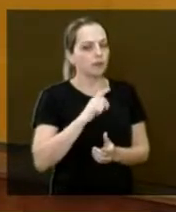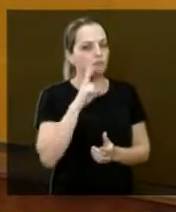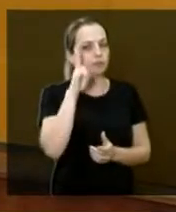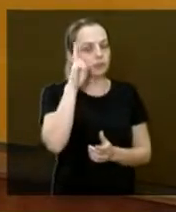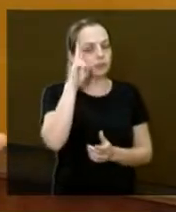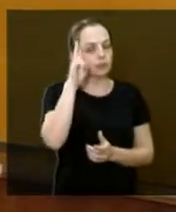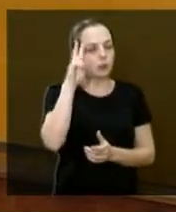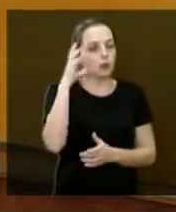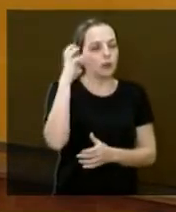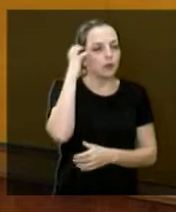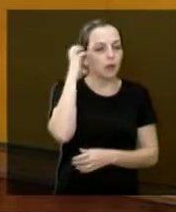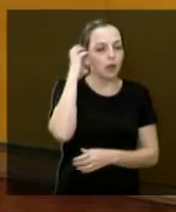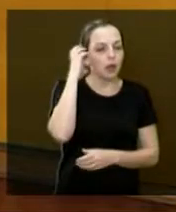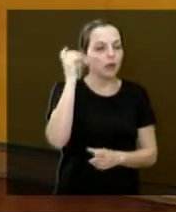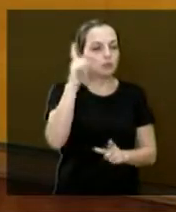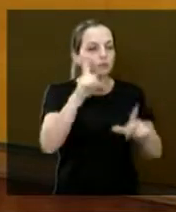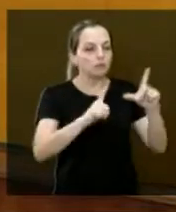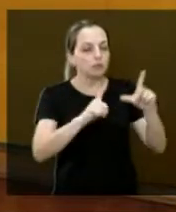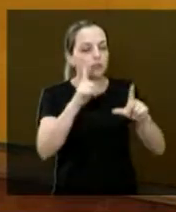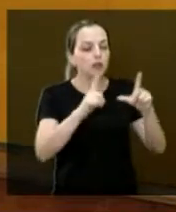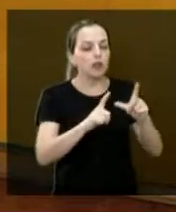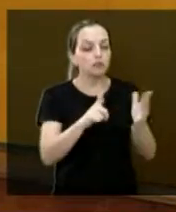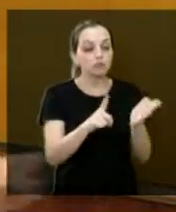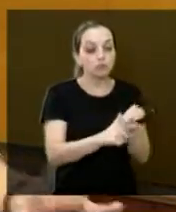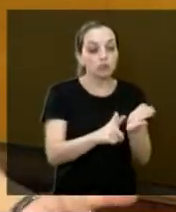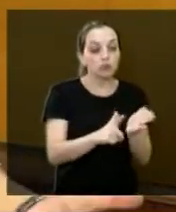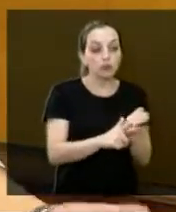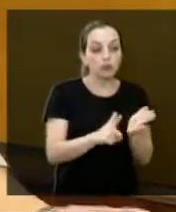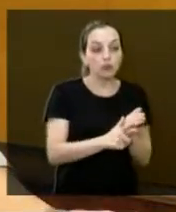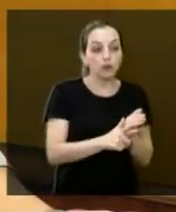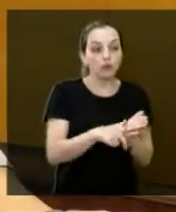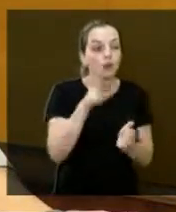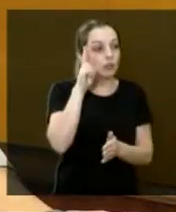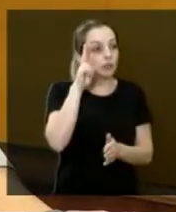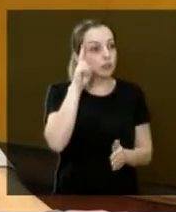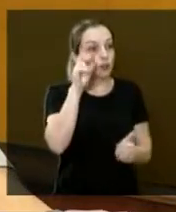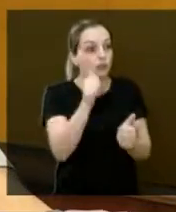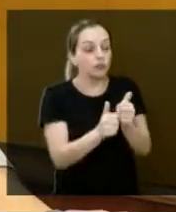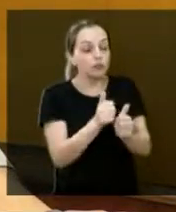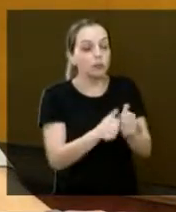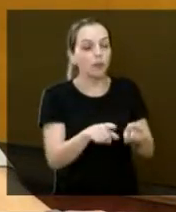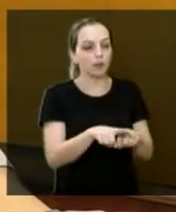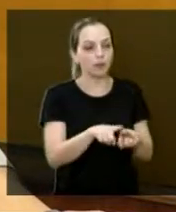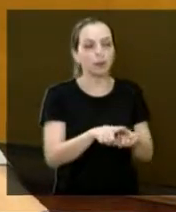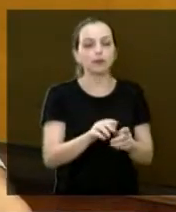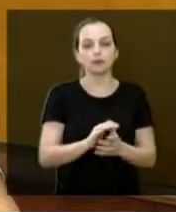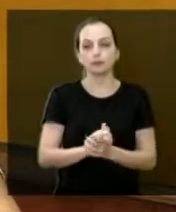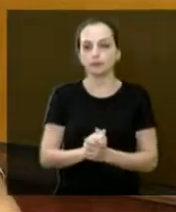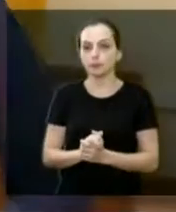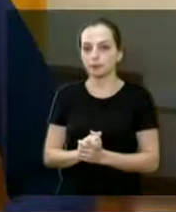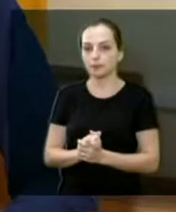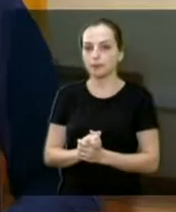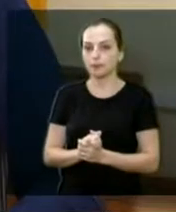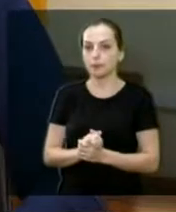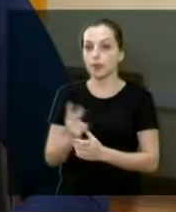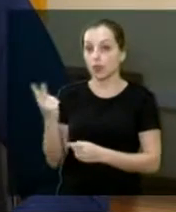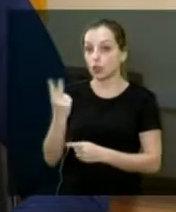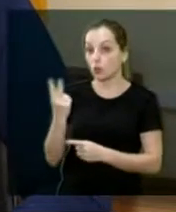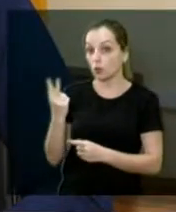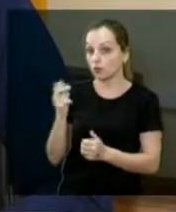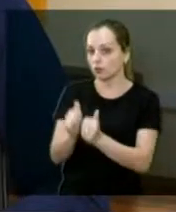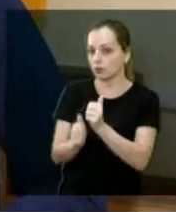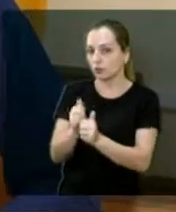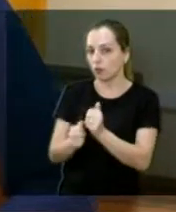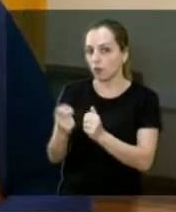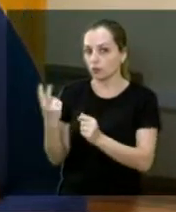você tem história na televisão, você tem história no jornal, tem história no futebol também. Tenho duas coisas no futebol. Uma